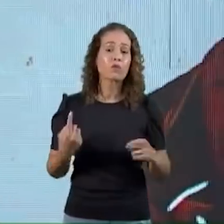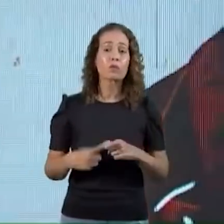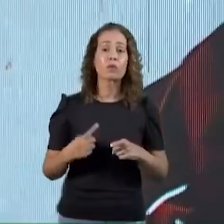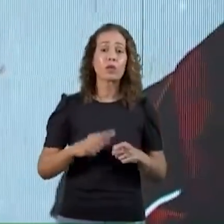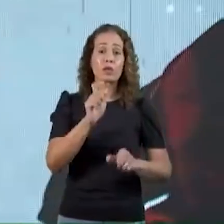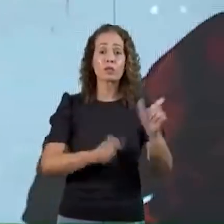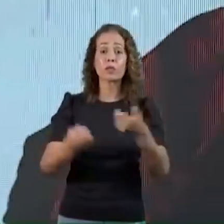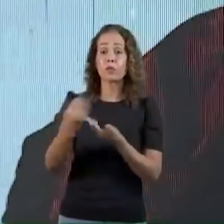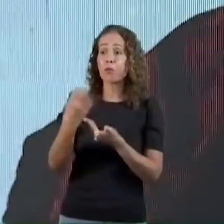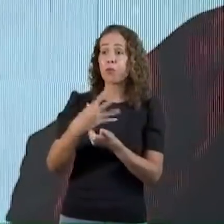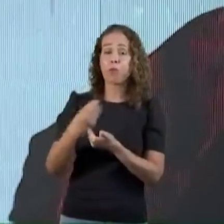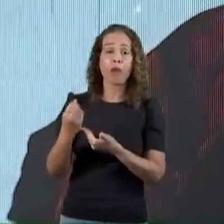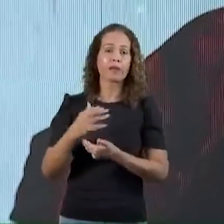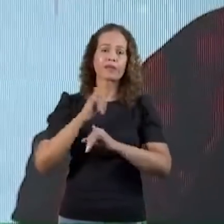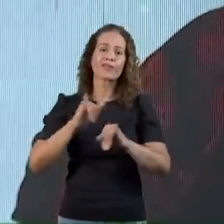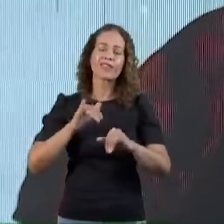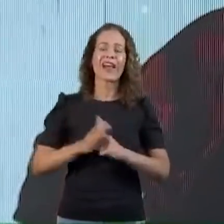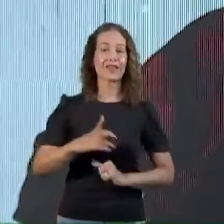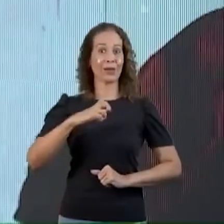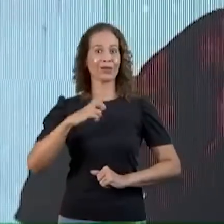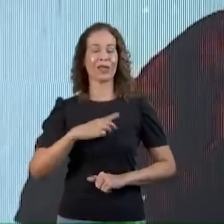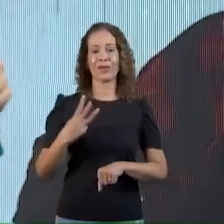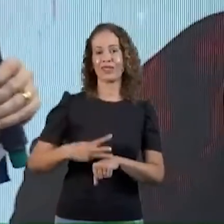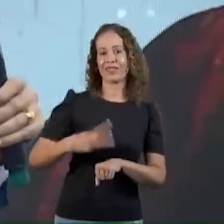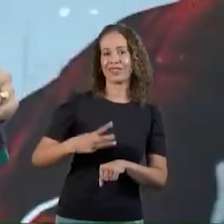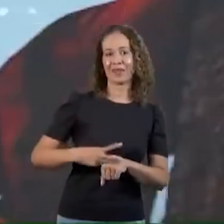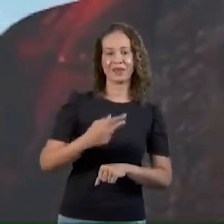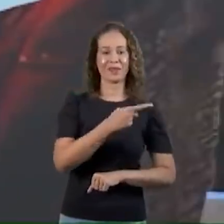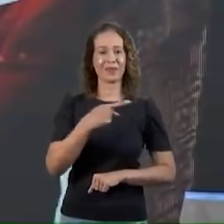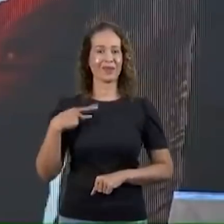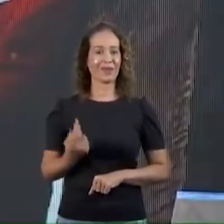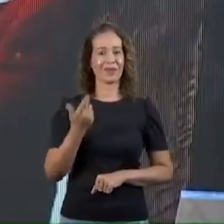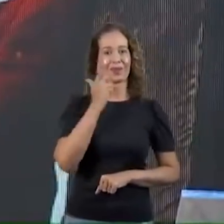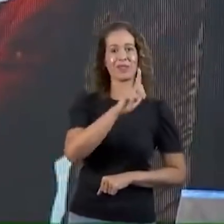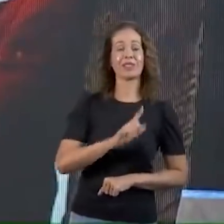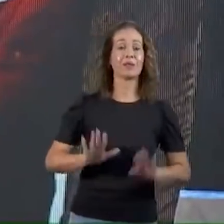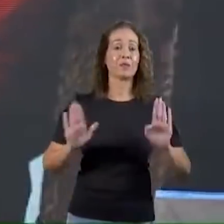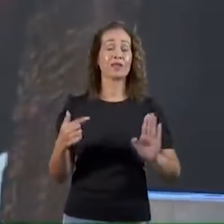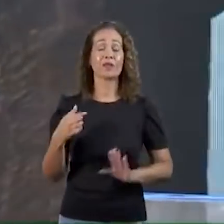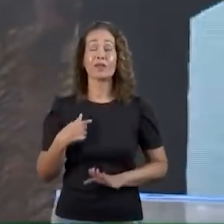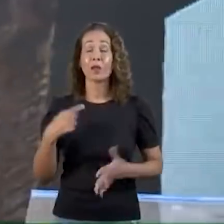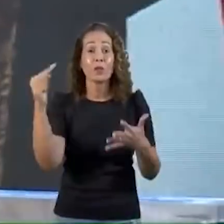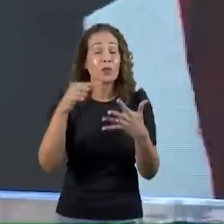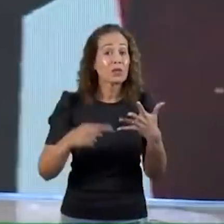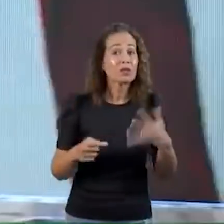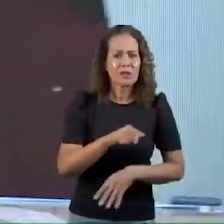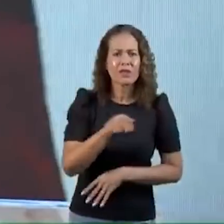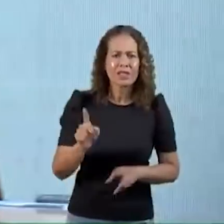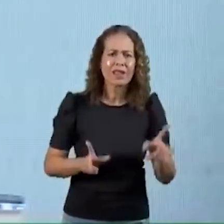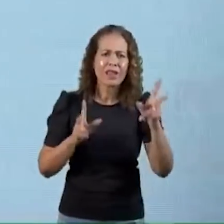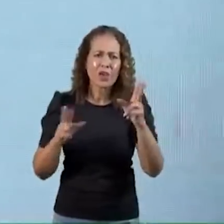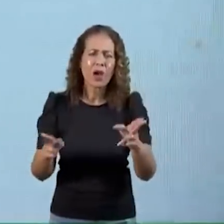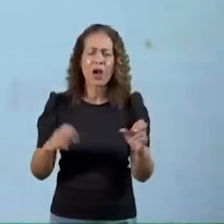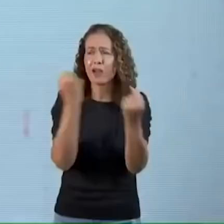tenho o WhatsApp do pastor. Então, eu vou conseguir. Mas eu estou tão lotado de coisas. Quem vive correndo para lá e para cá? Deixa eu